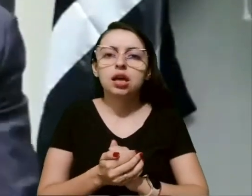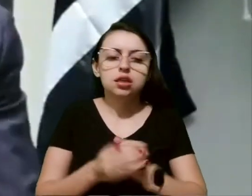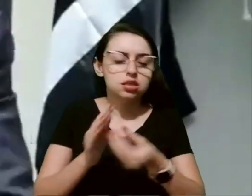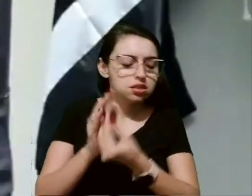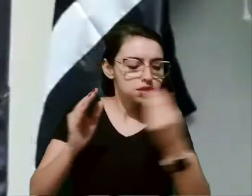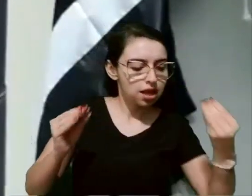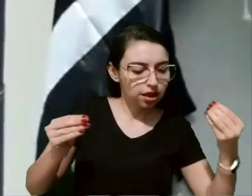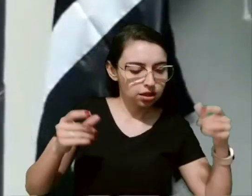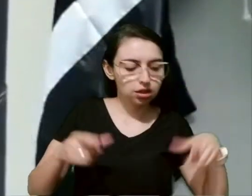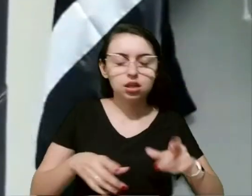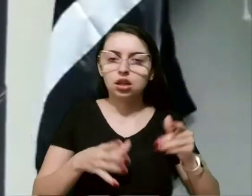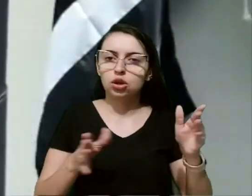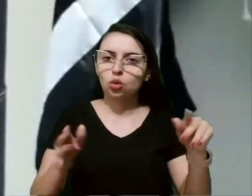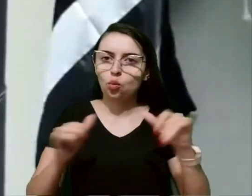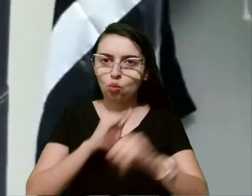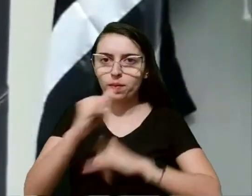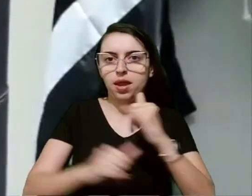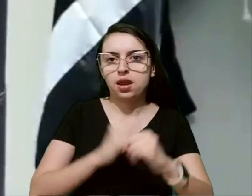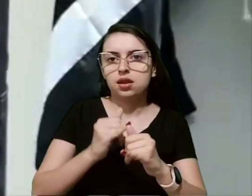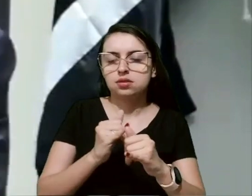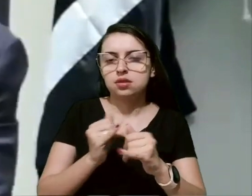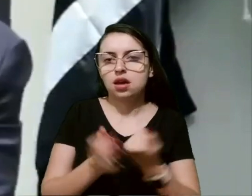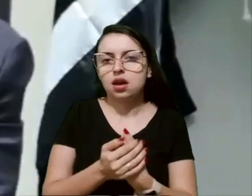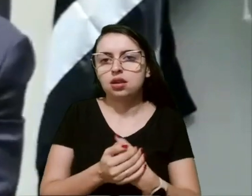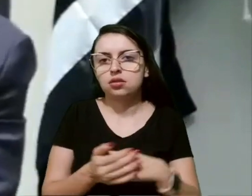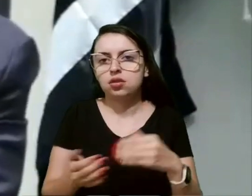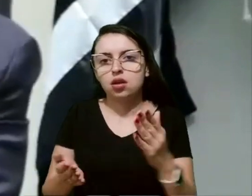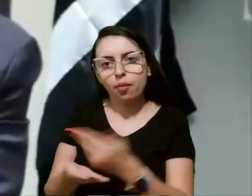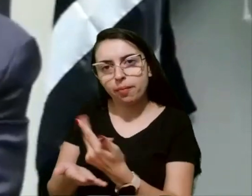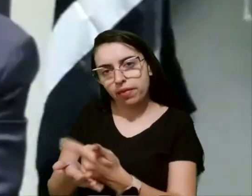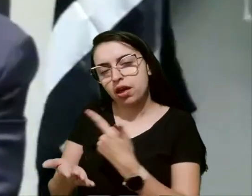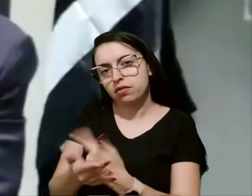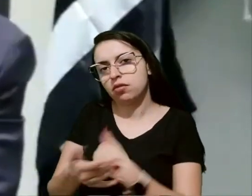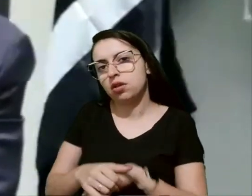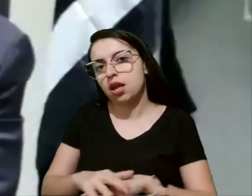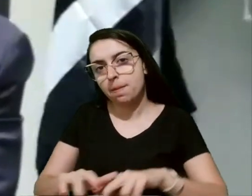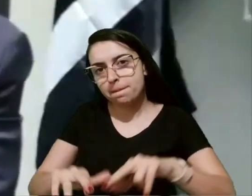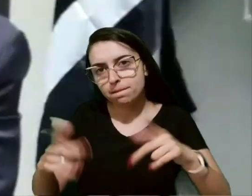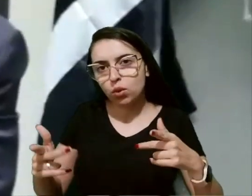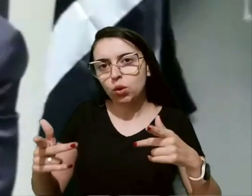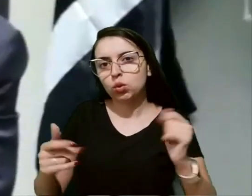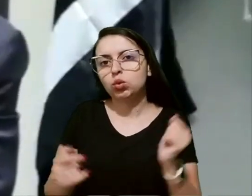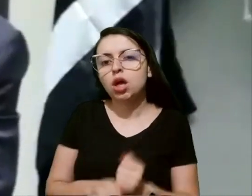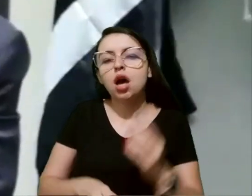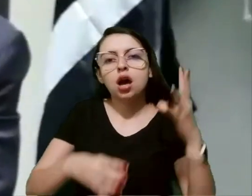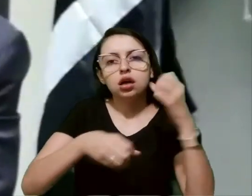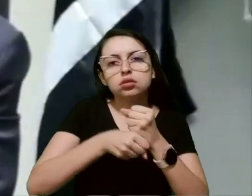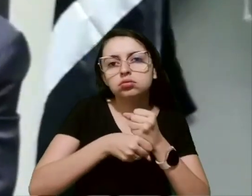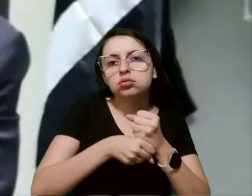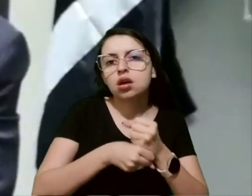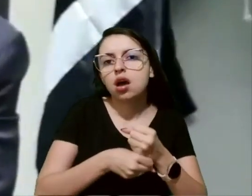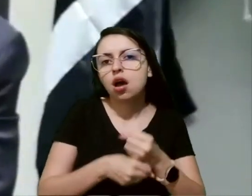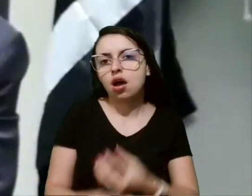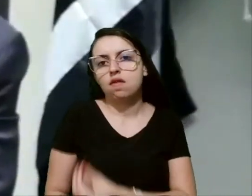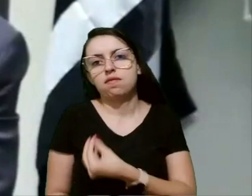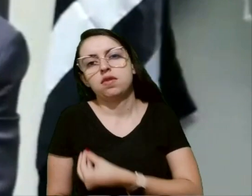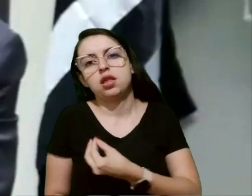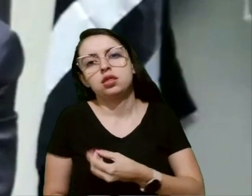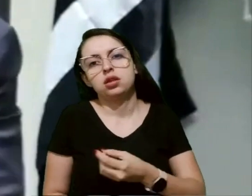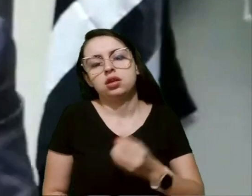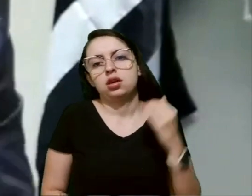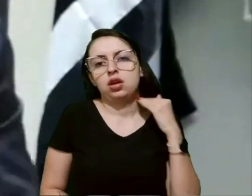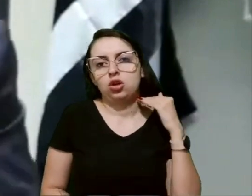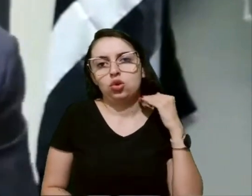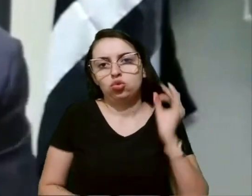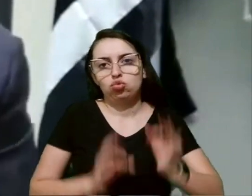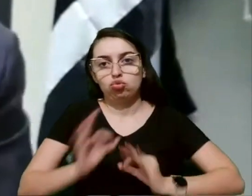meio físico para o meio eletrônico, você converte em dados toda a realidade do judiciário. A partir